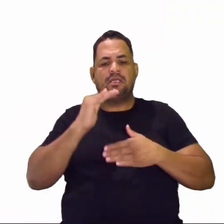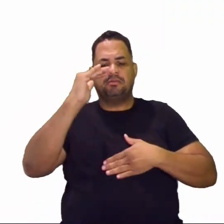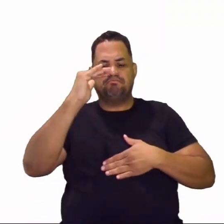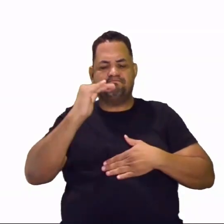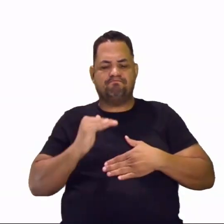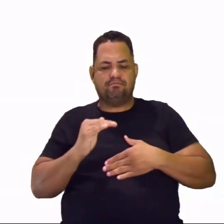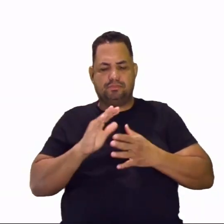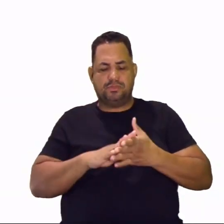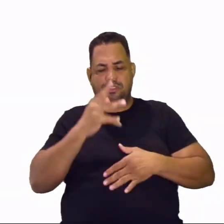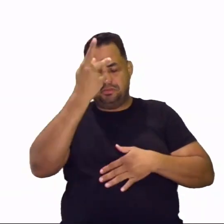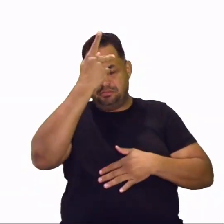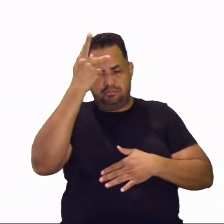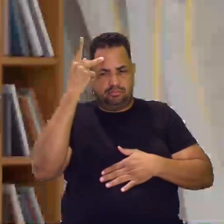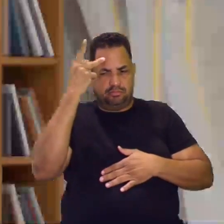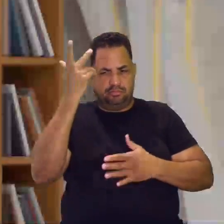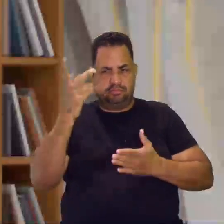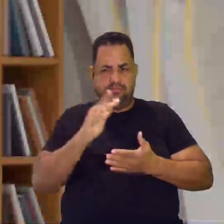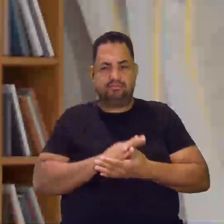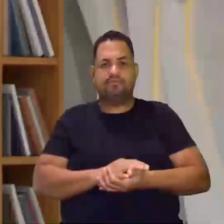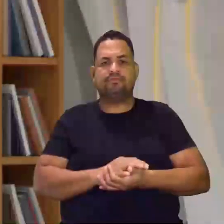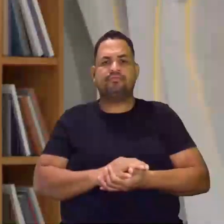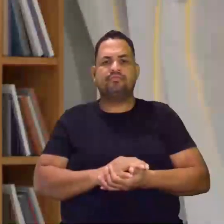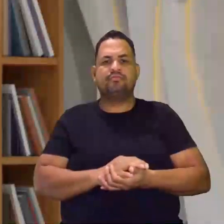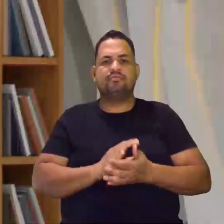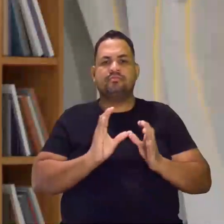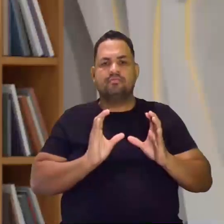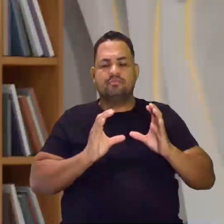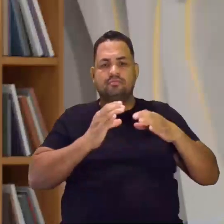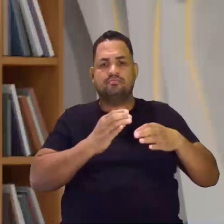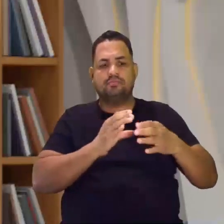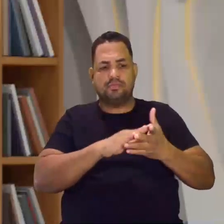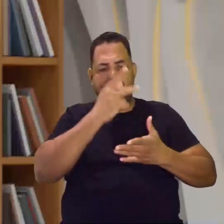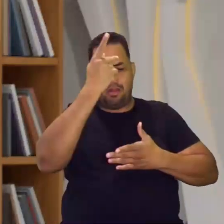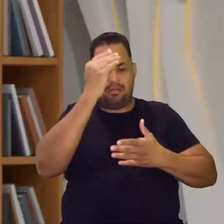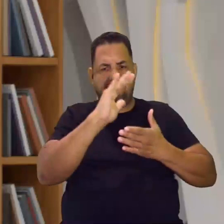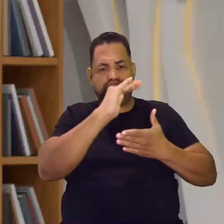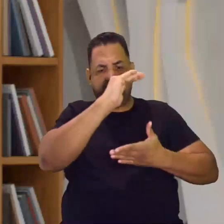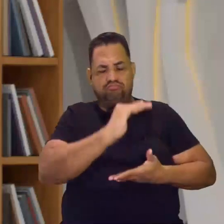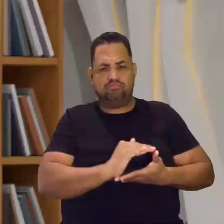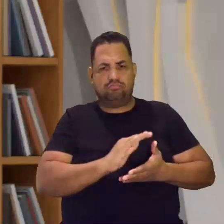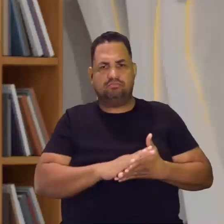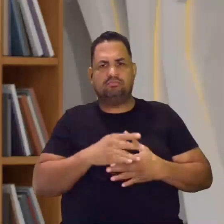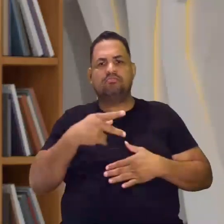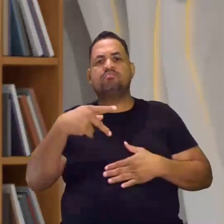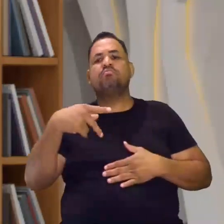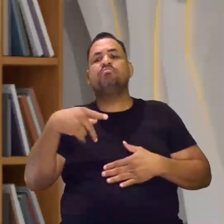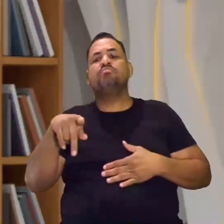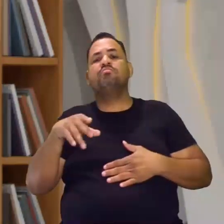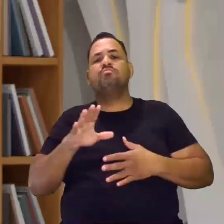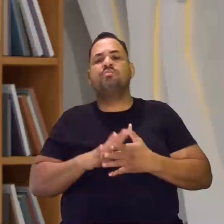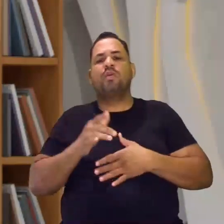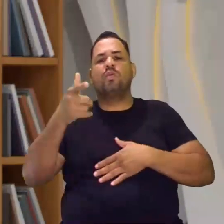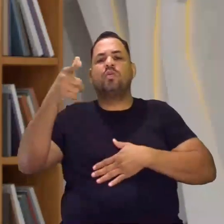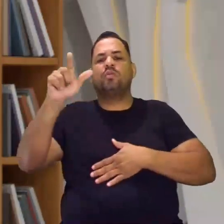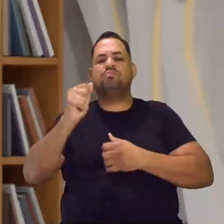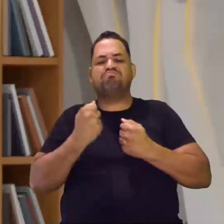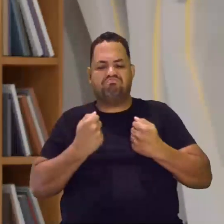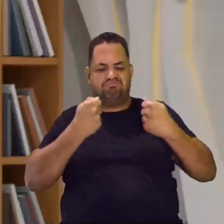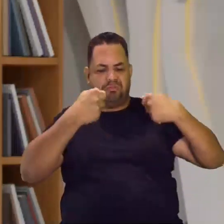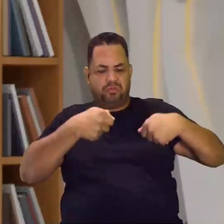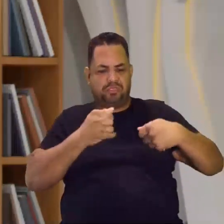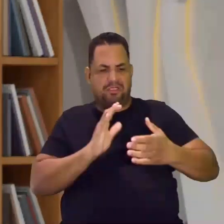inferiorizar essas pessoas, de inferiorizar esses grupos sociais para eu conseguir dominá-lo,